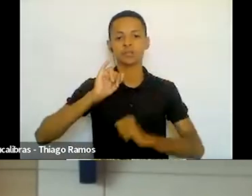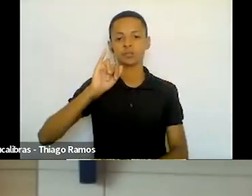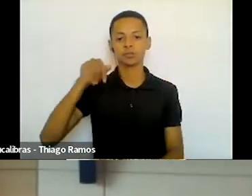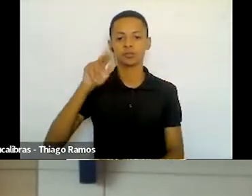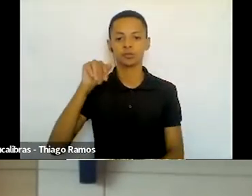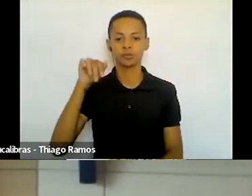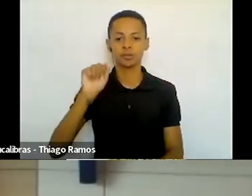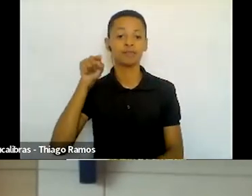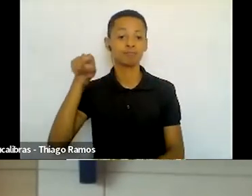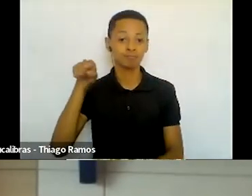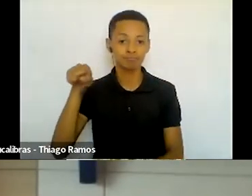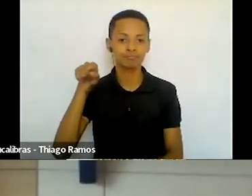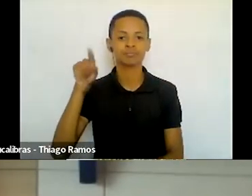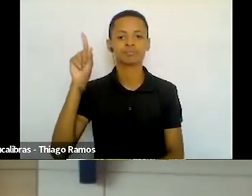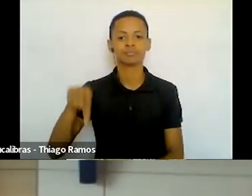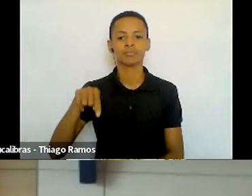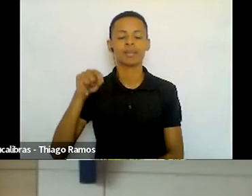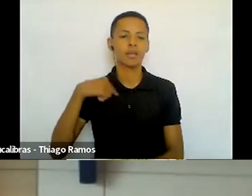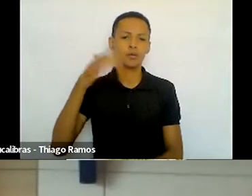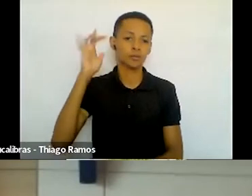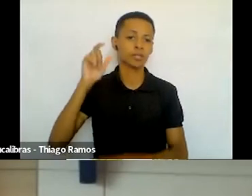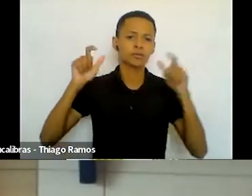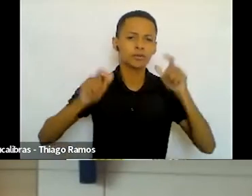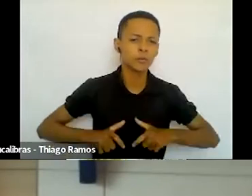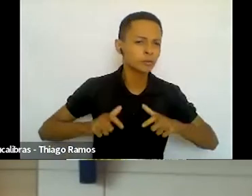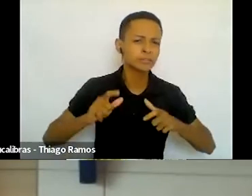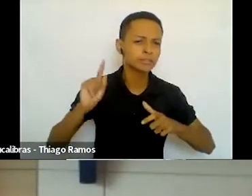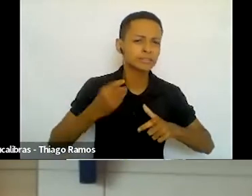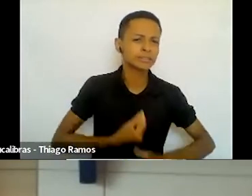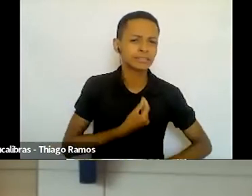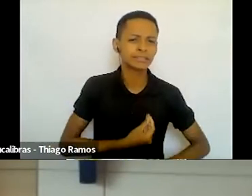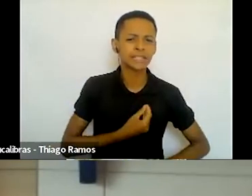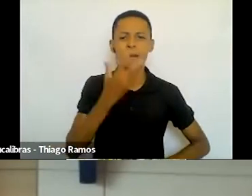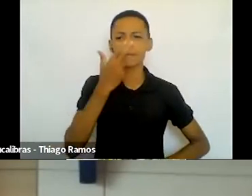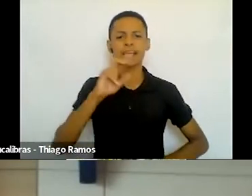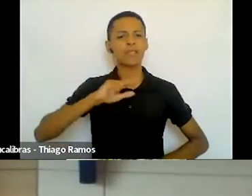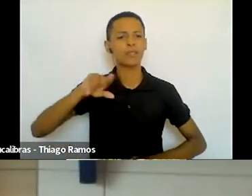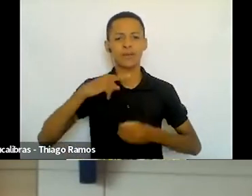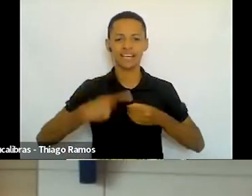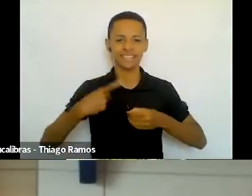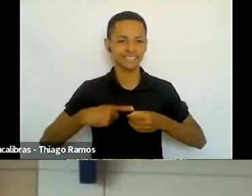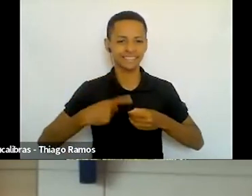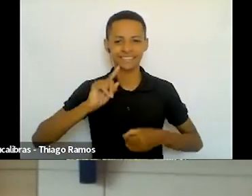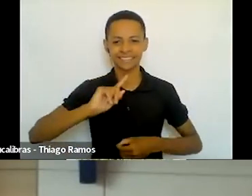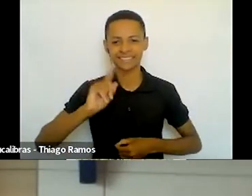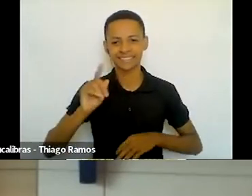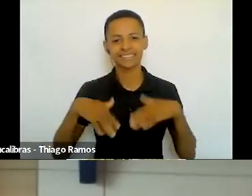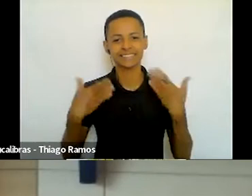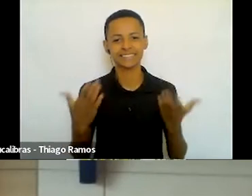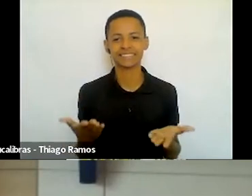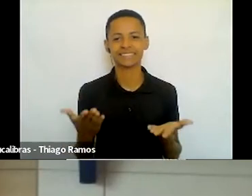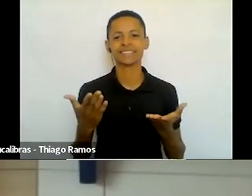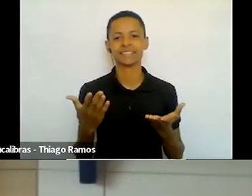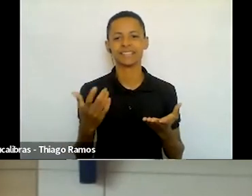justamente não sei onde ela está, mas, pelo visto, não é numa cidade. Então, gostaria